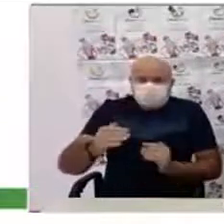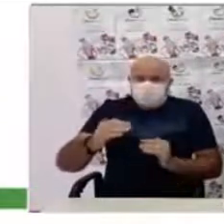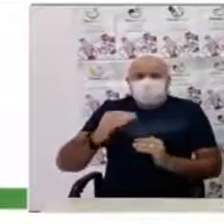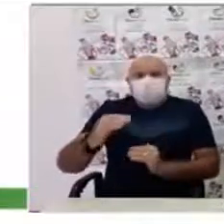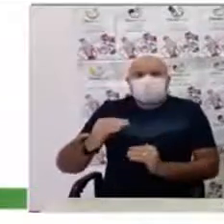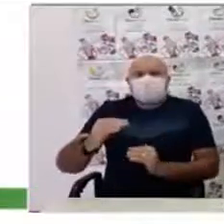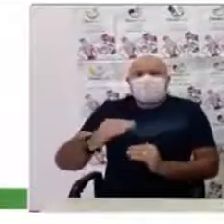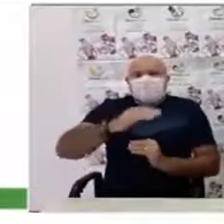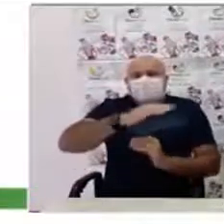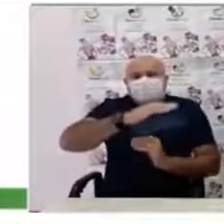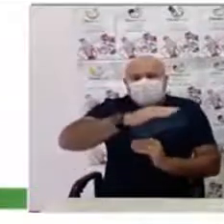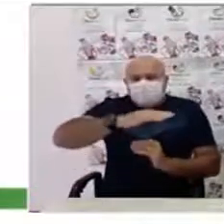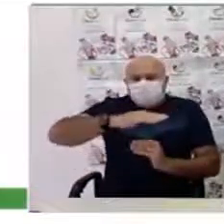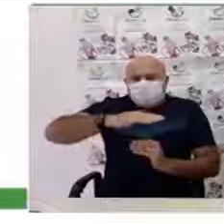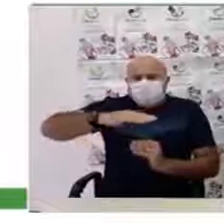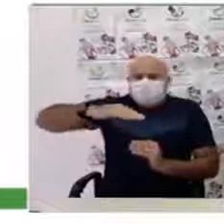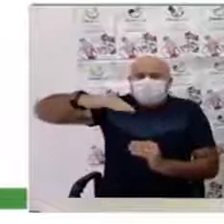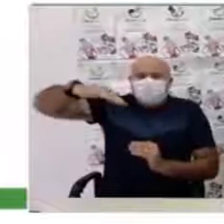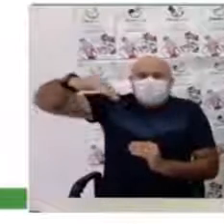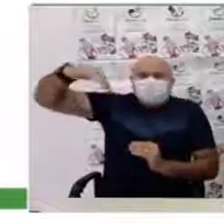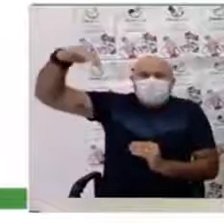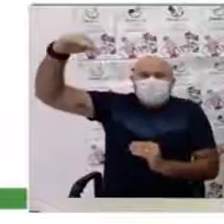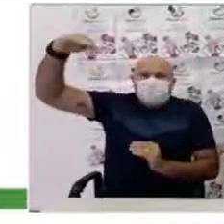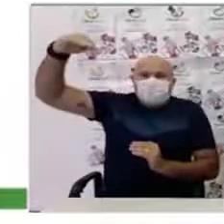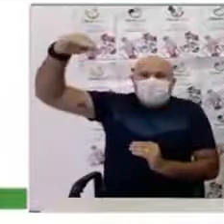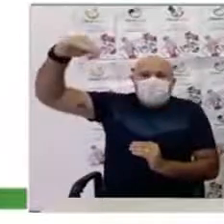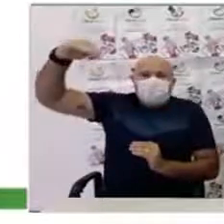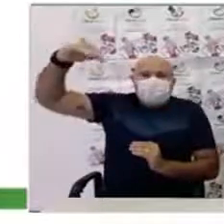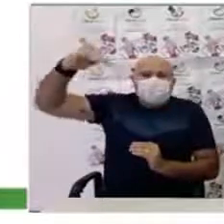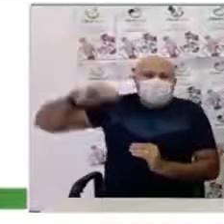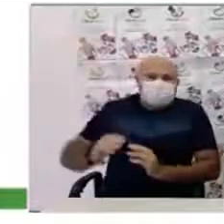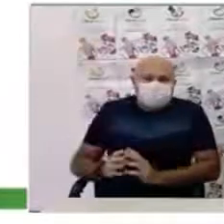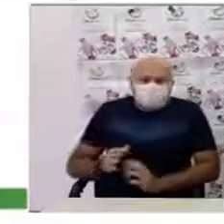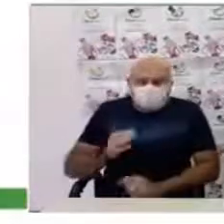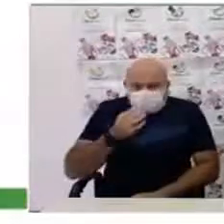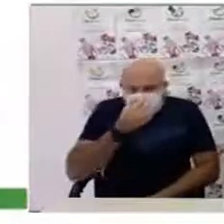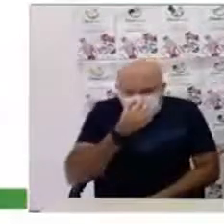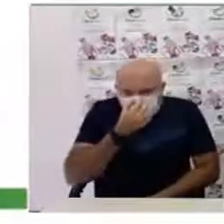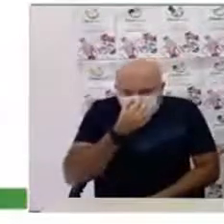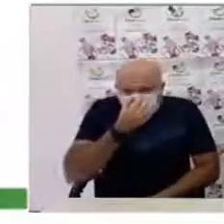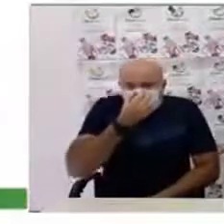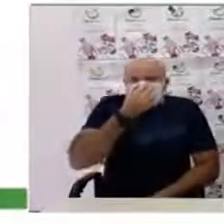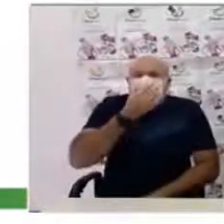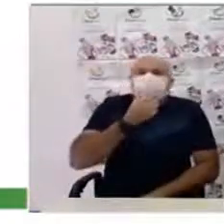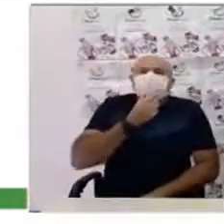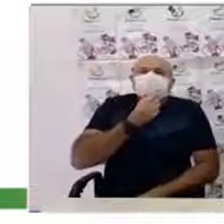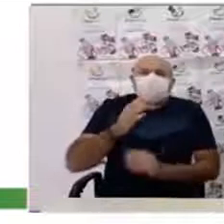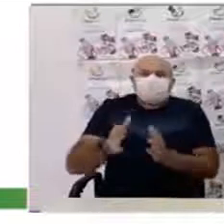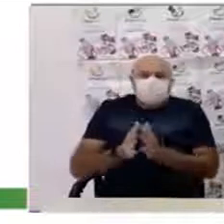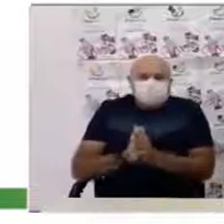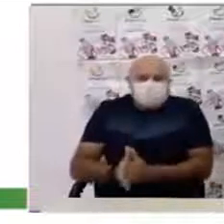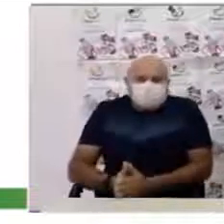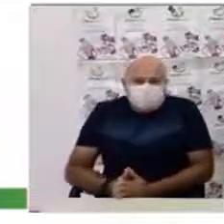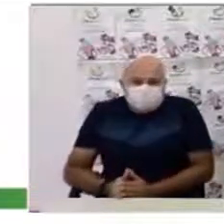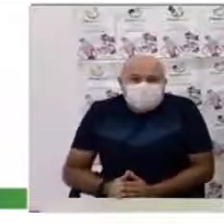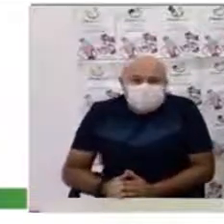era repetido. Sempre sofreu um desvio para a placa positiva do experimento. Conclusão, descobriu-se então que o átomo,